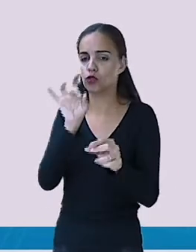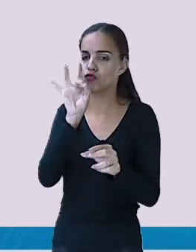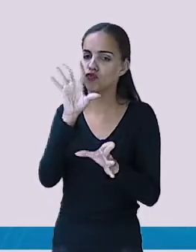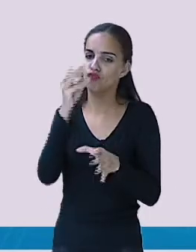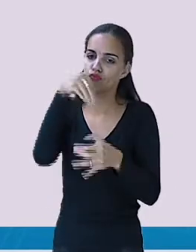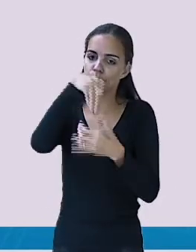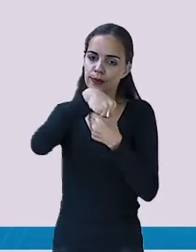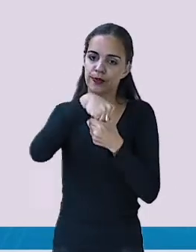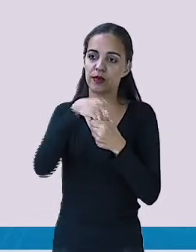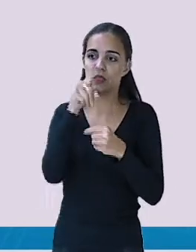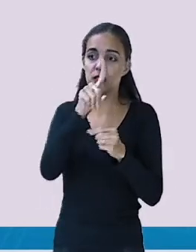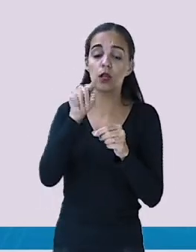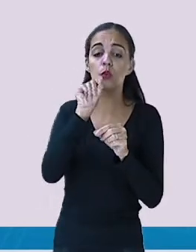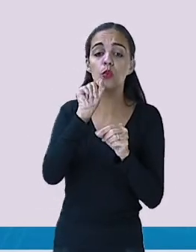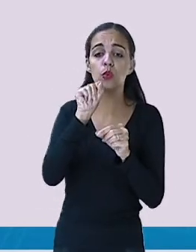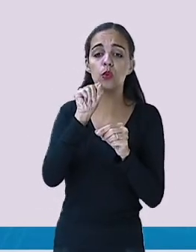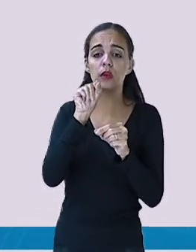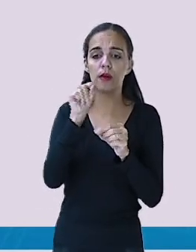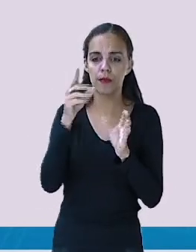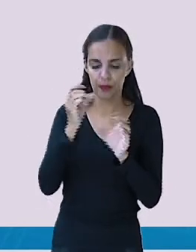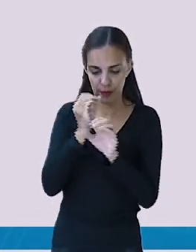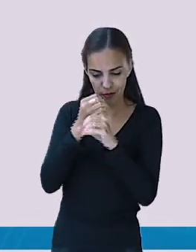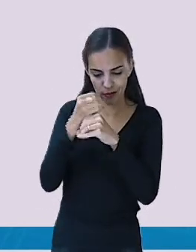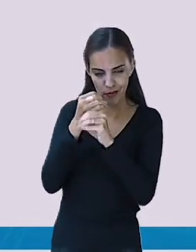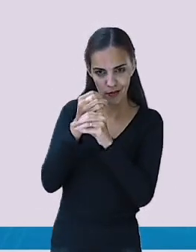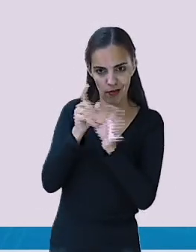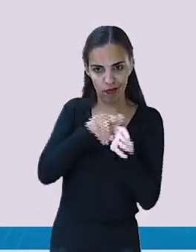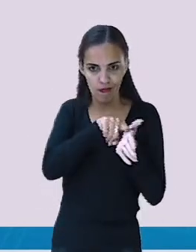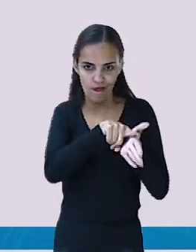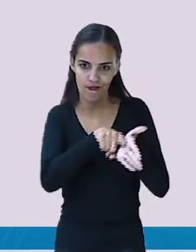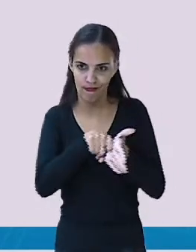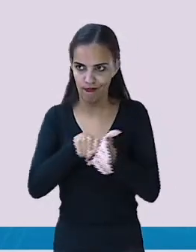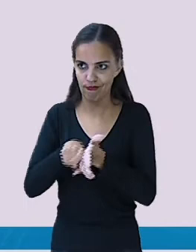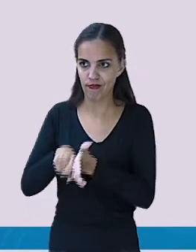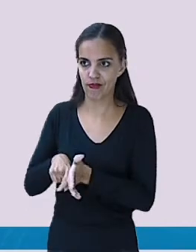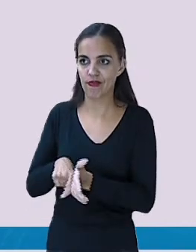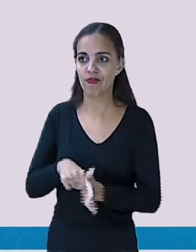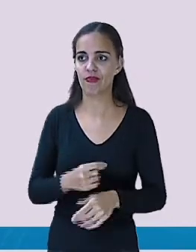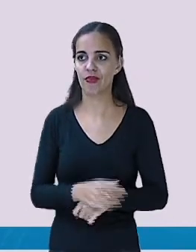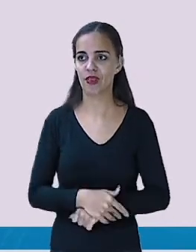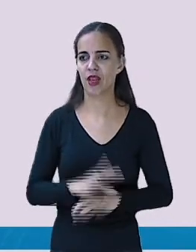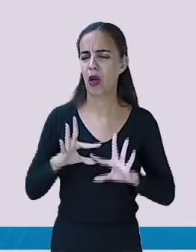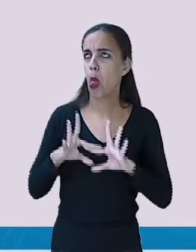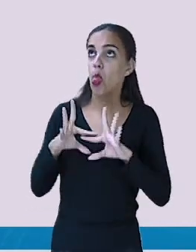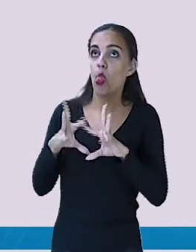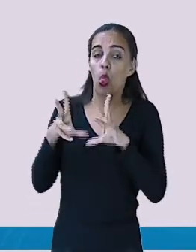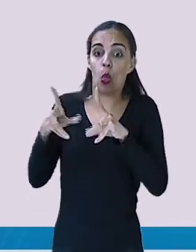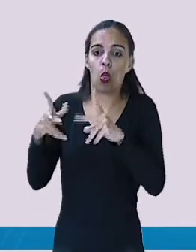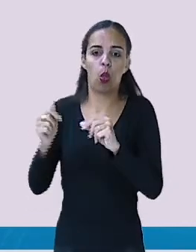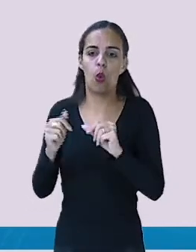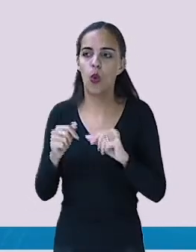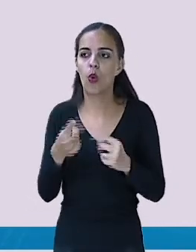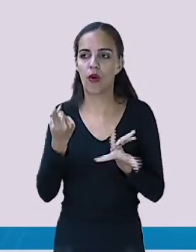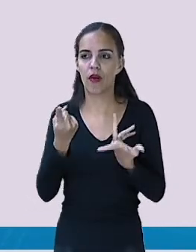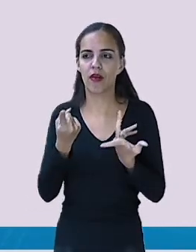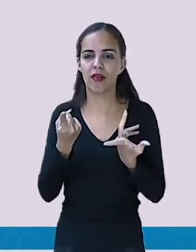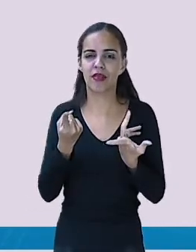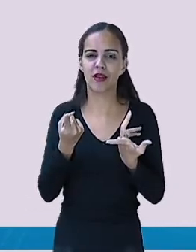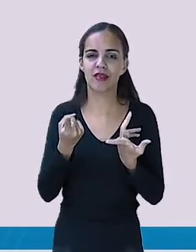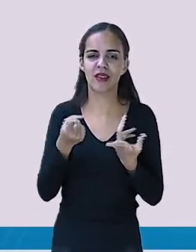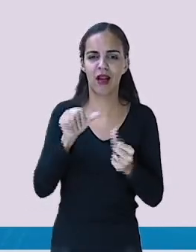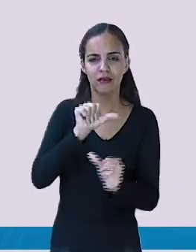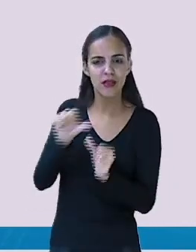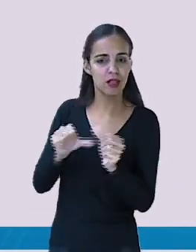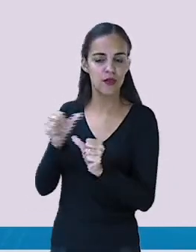ela só podem ser percebidas em laboratórios equipados porque nem todas as reações